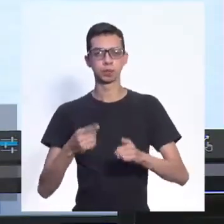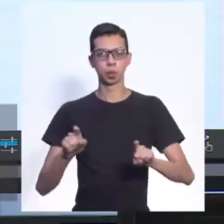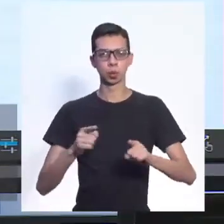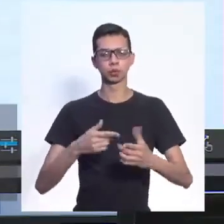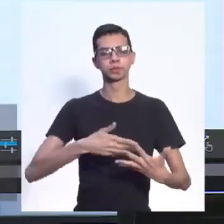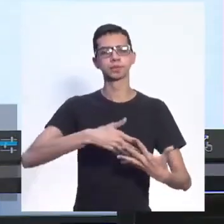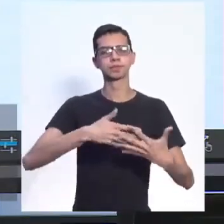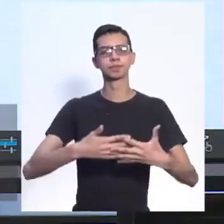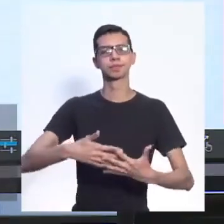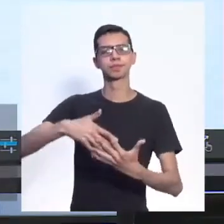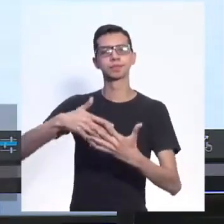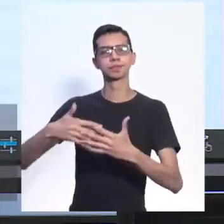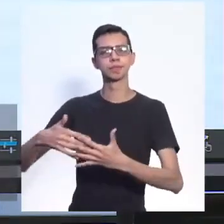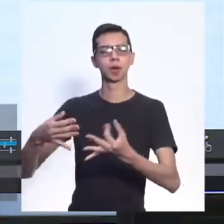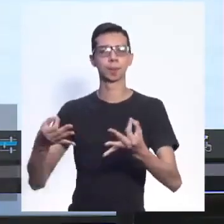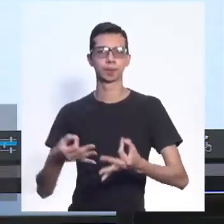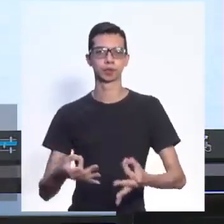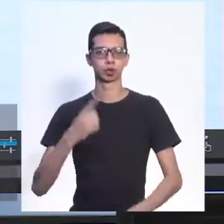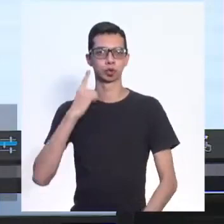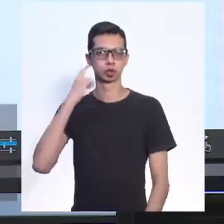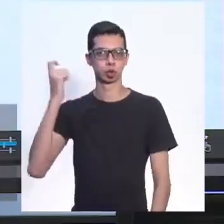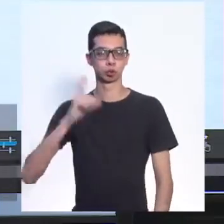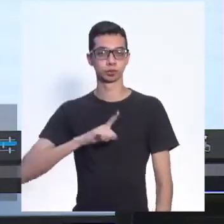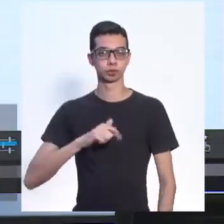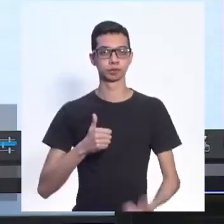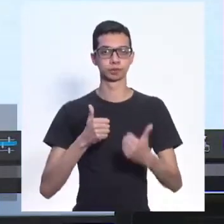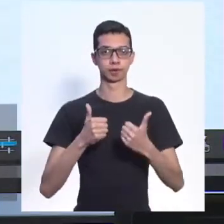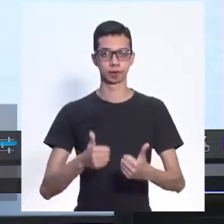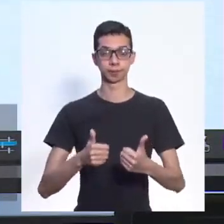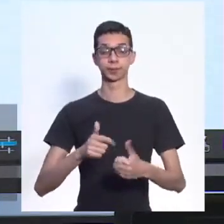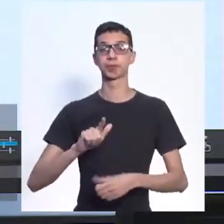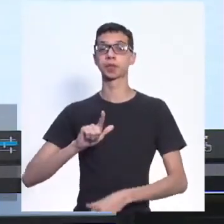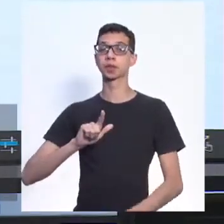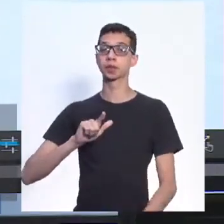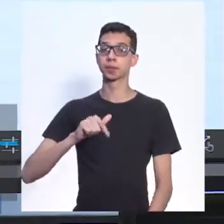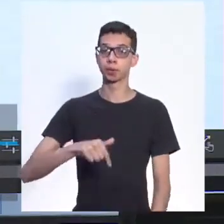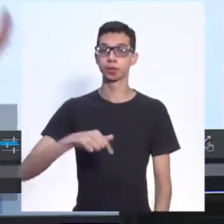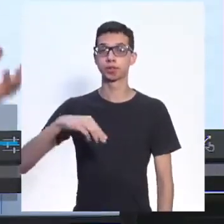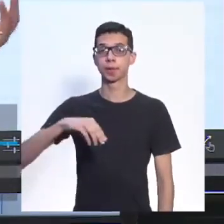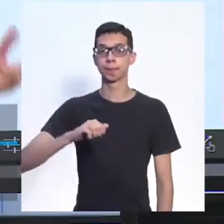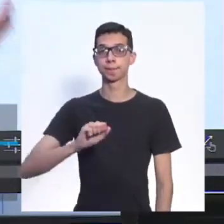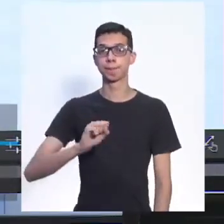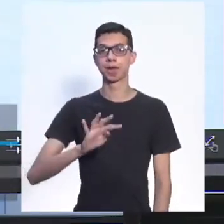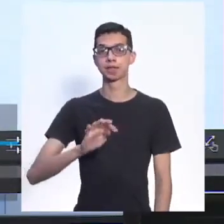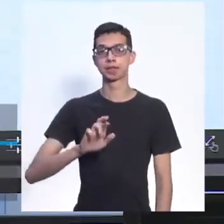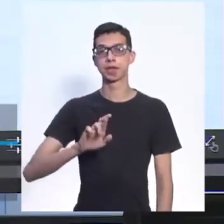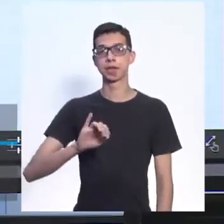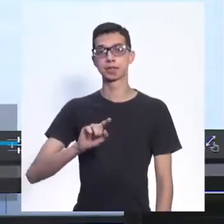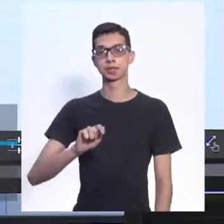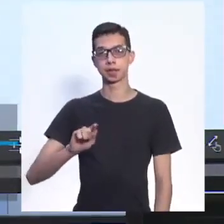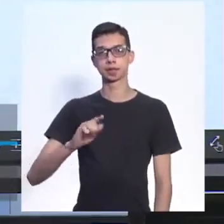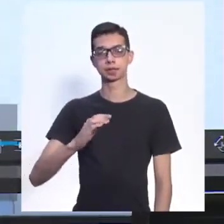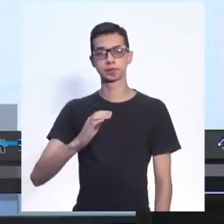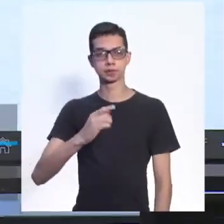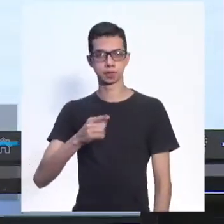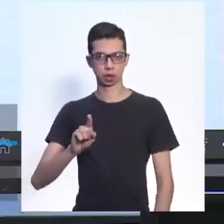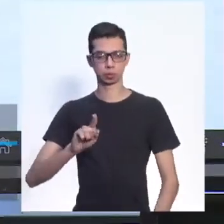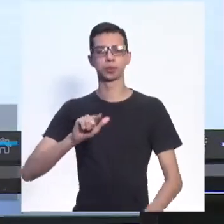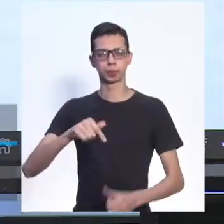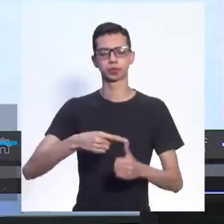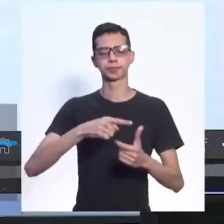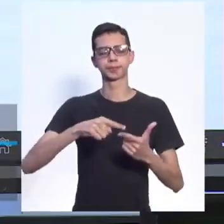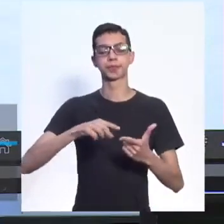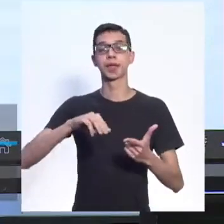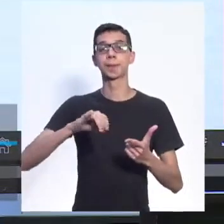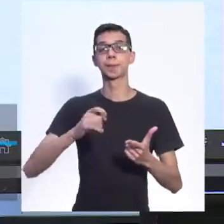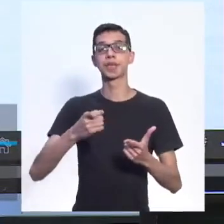combinado. E nós temos então a música, tá? Então, depois da masterização, acontece a mixagem, que é justamente a